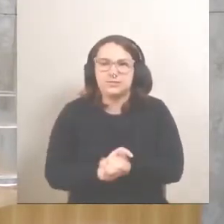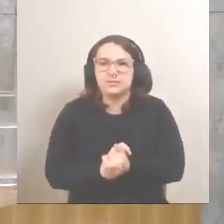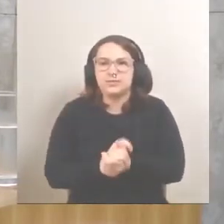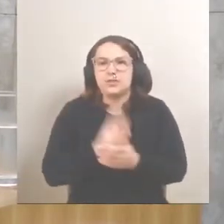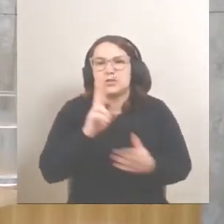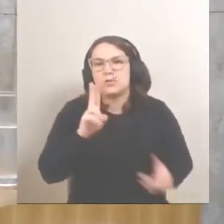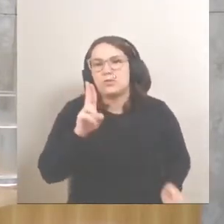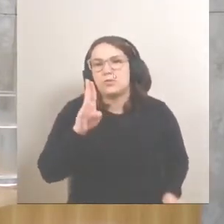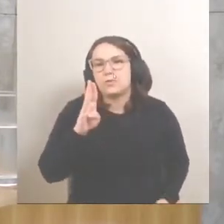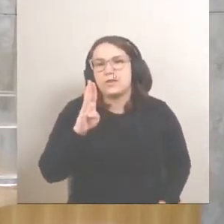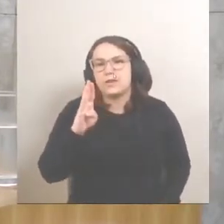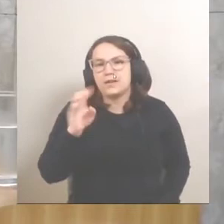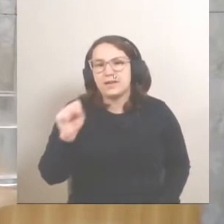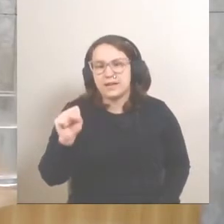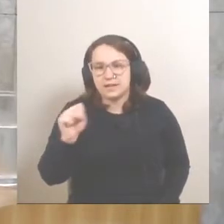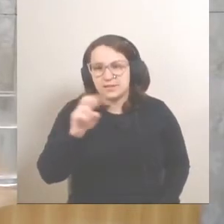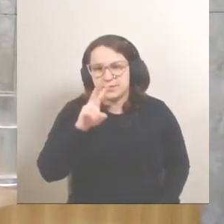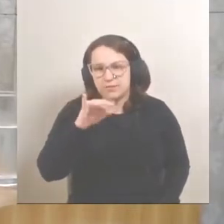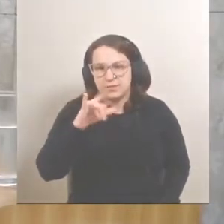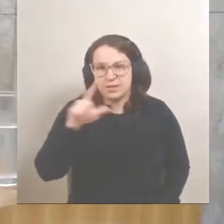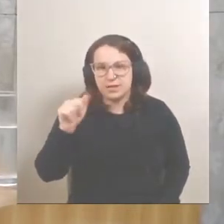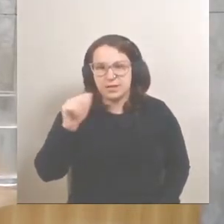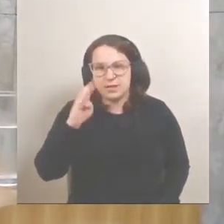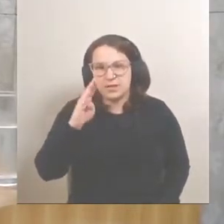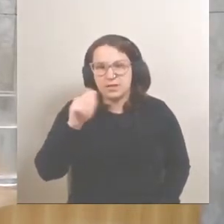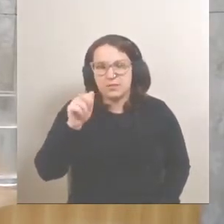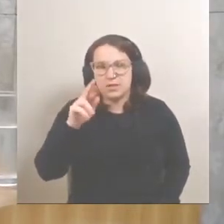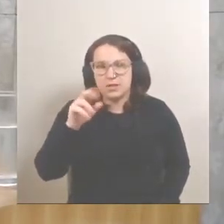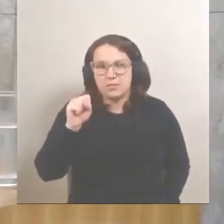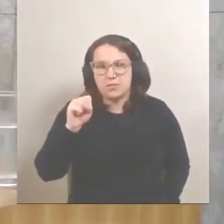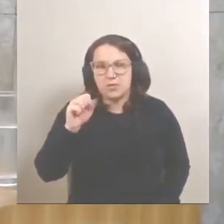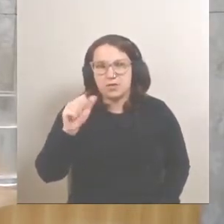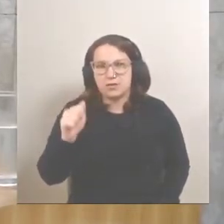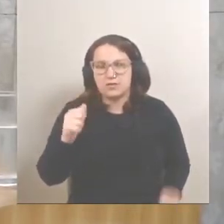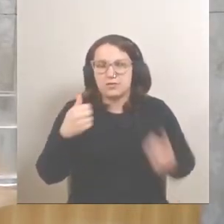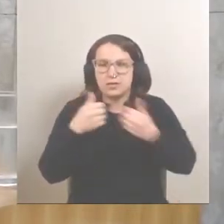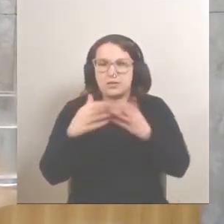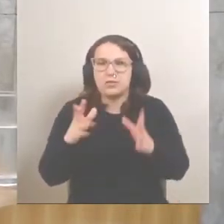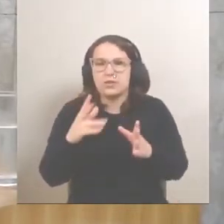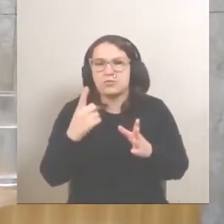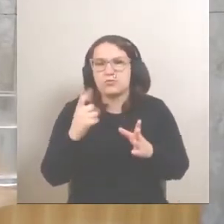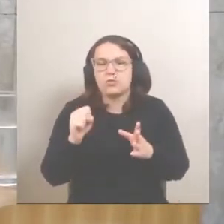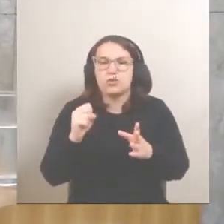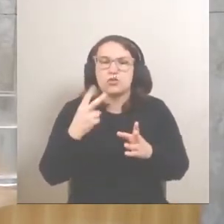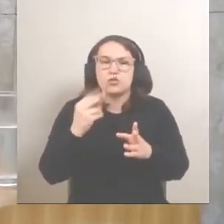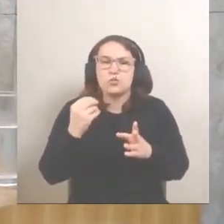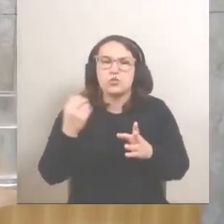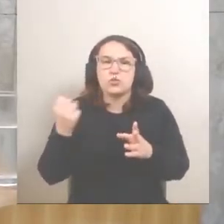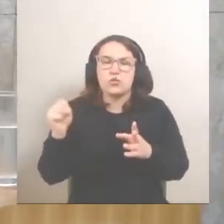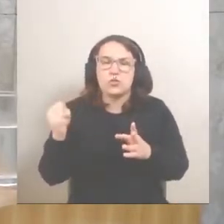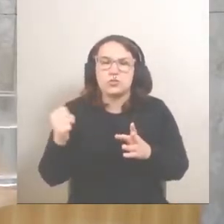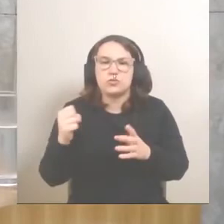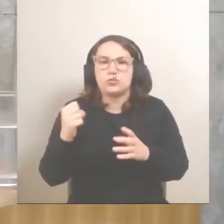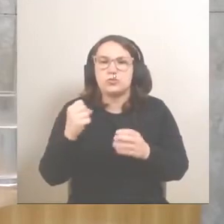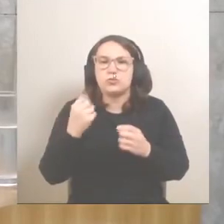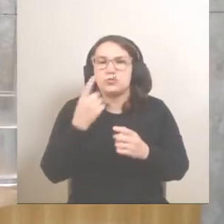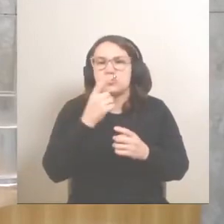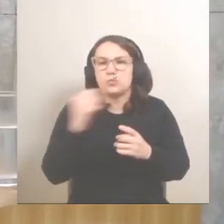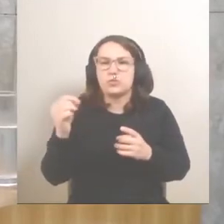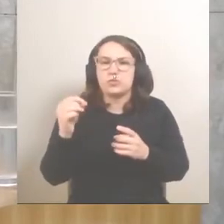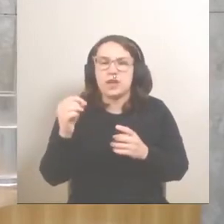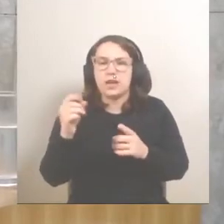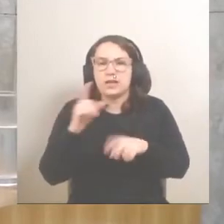Vila Barbosa foi inaugurada no dia 18 de abril de 2008 e é a UBS de número 100 da cidade de São